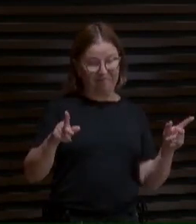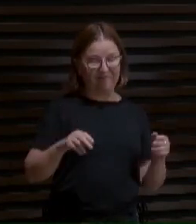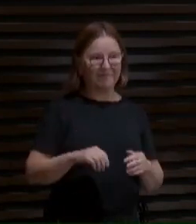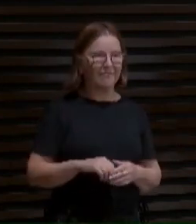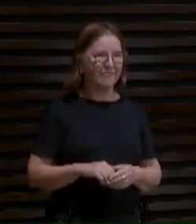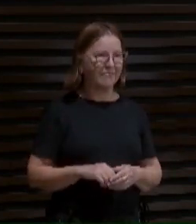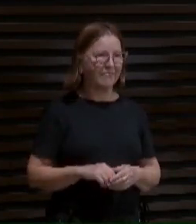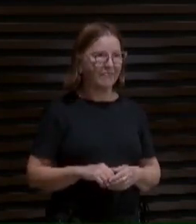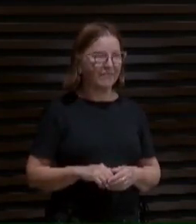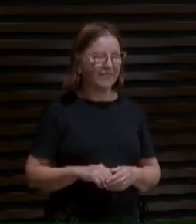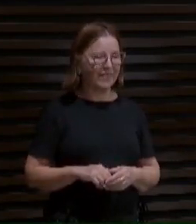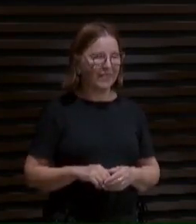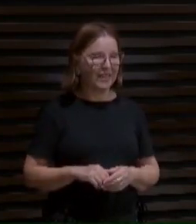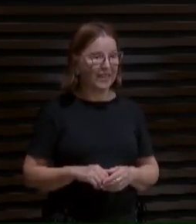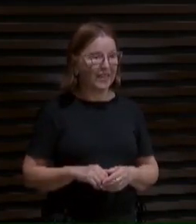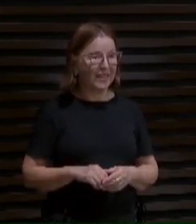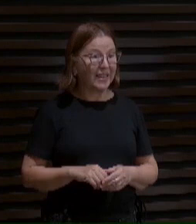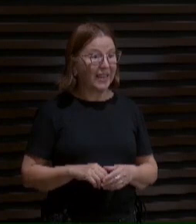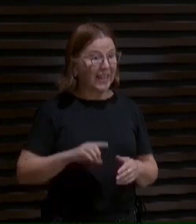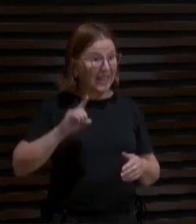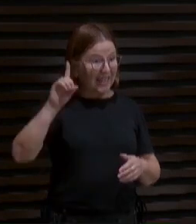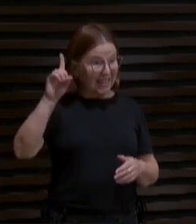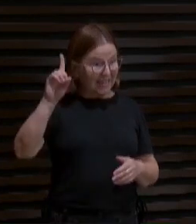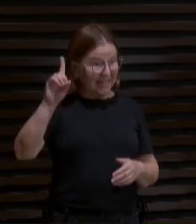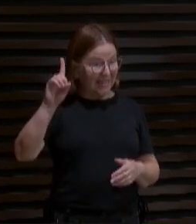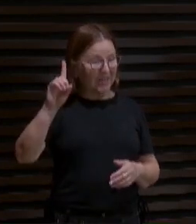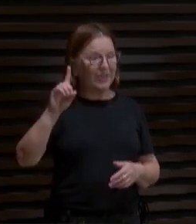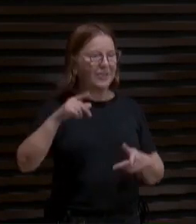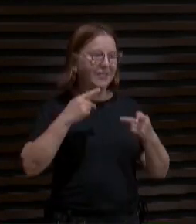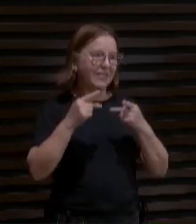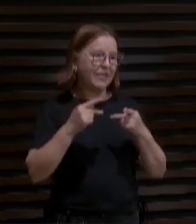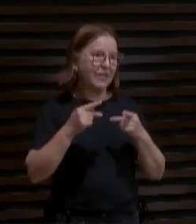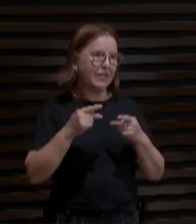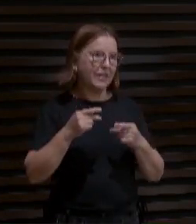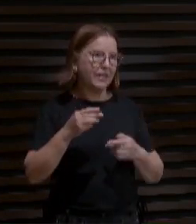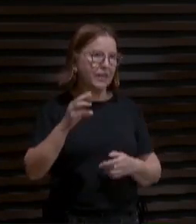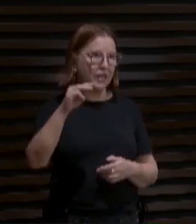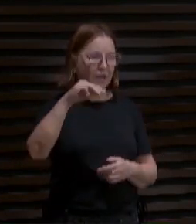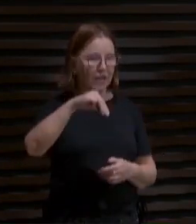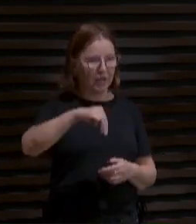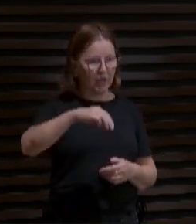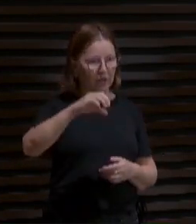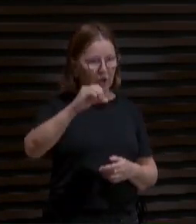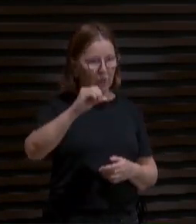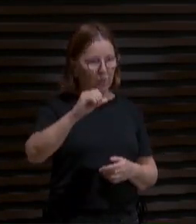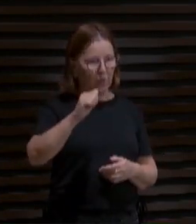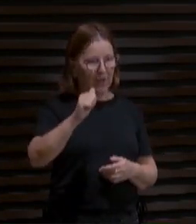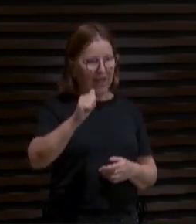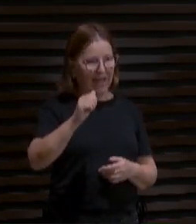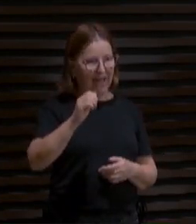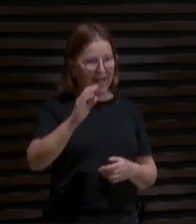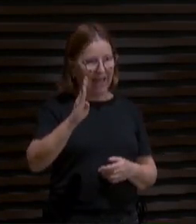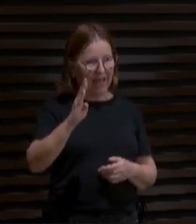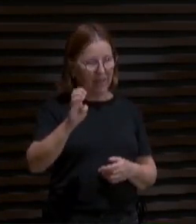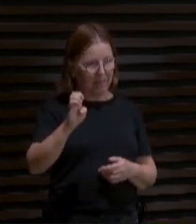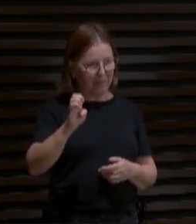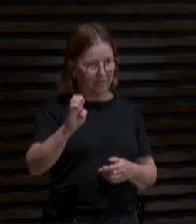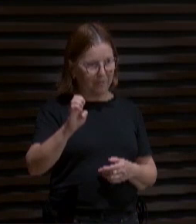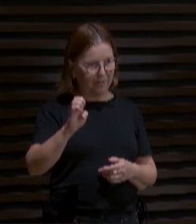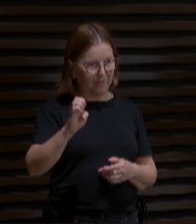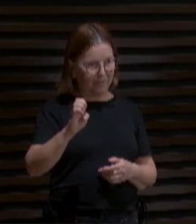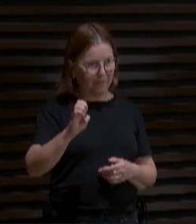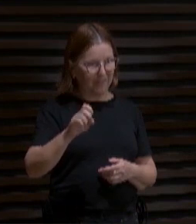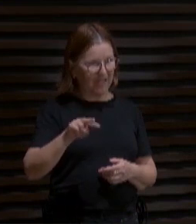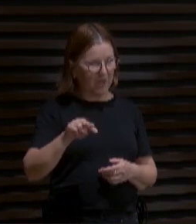E Deus vai dizendo assim, Moabe é um vinho que não sofreu trasfegação